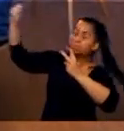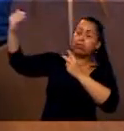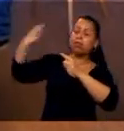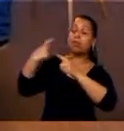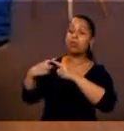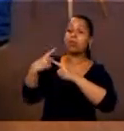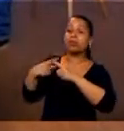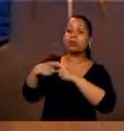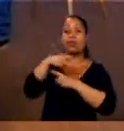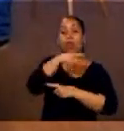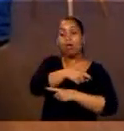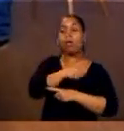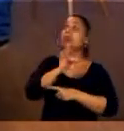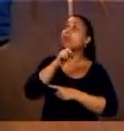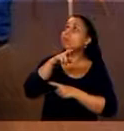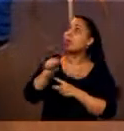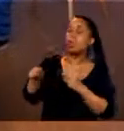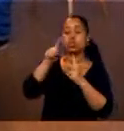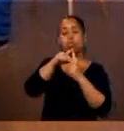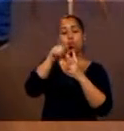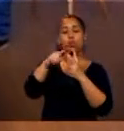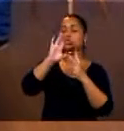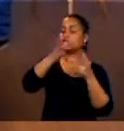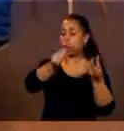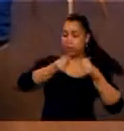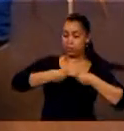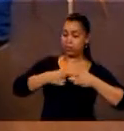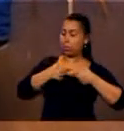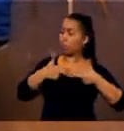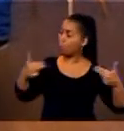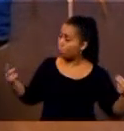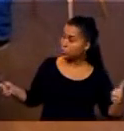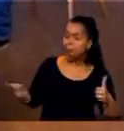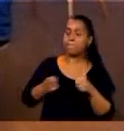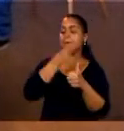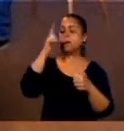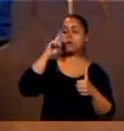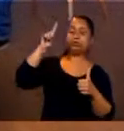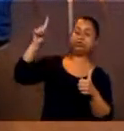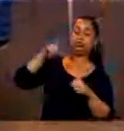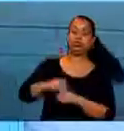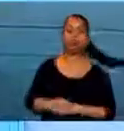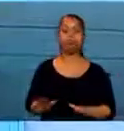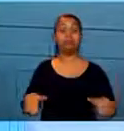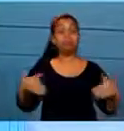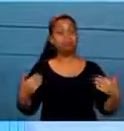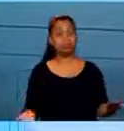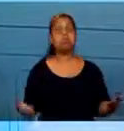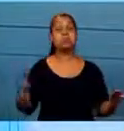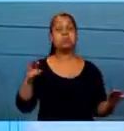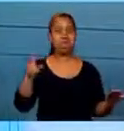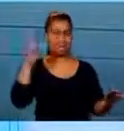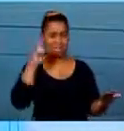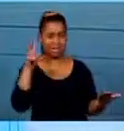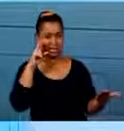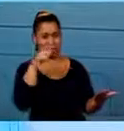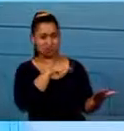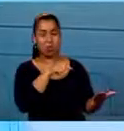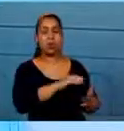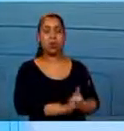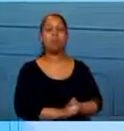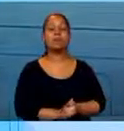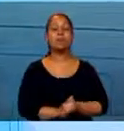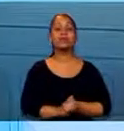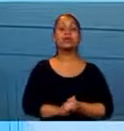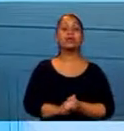a tamareira frutificou 2 vezes no primeiro dia. Então, essa história do Paulo, a